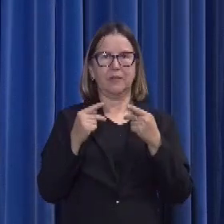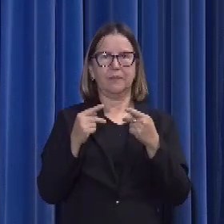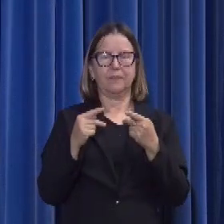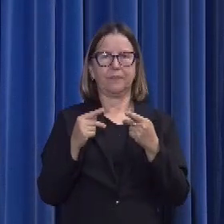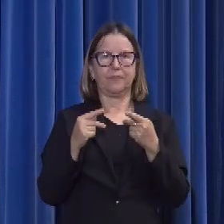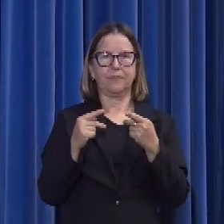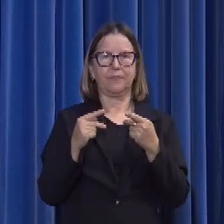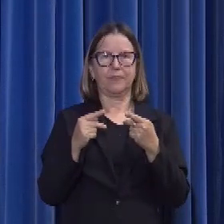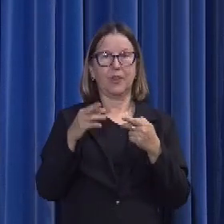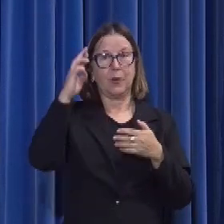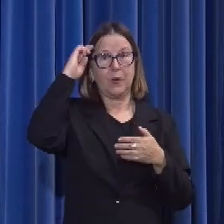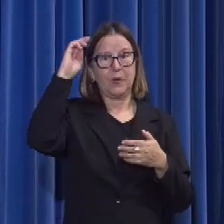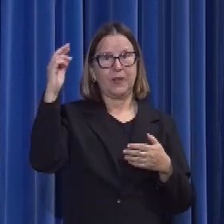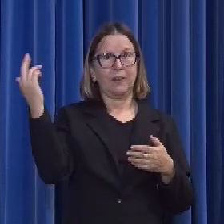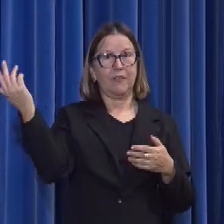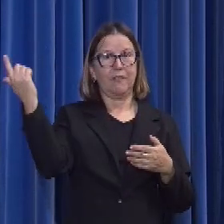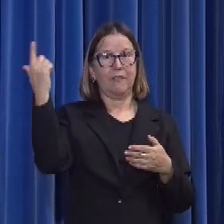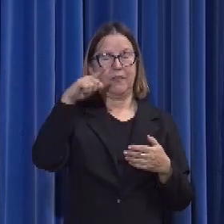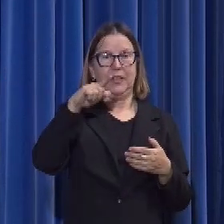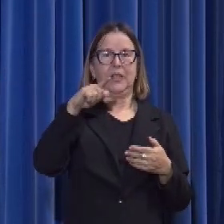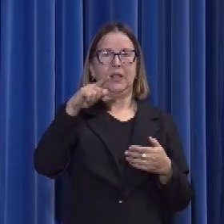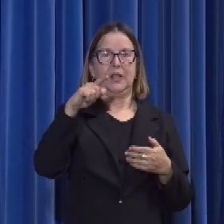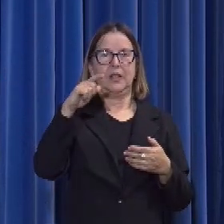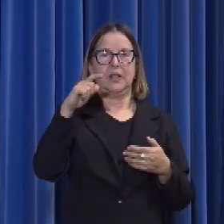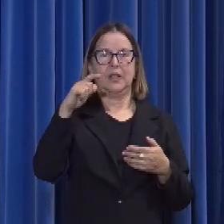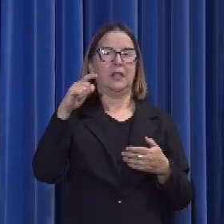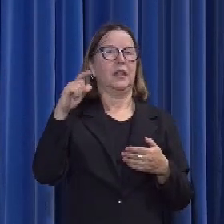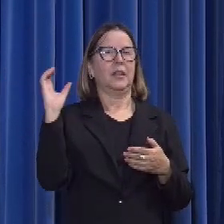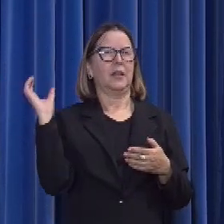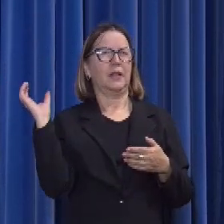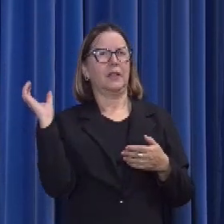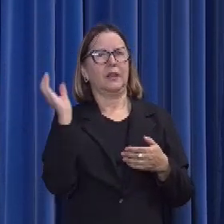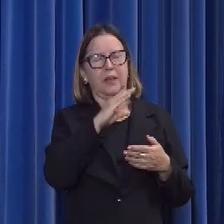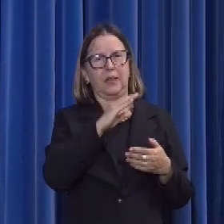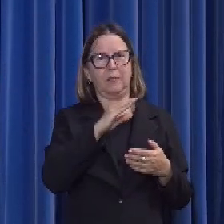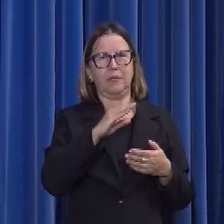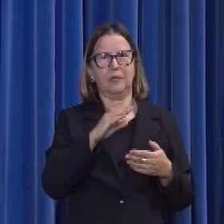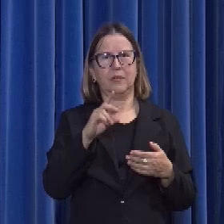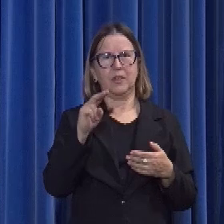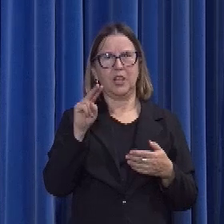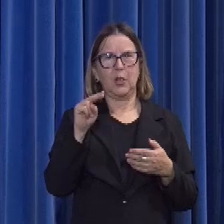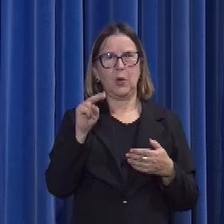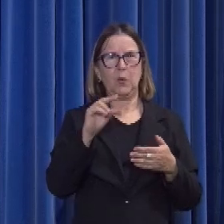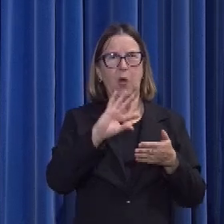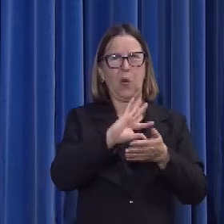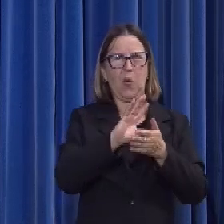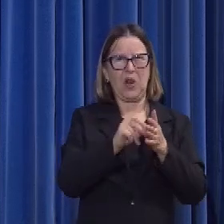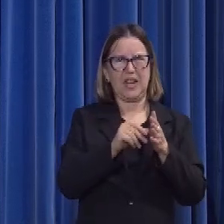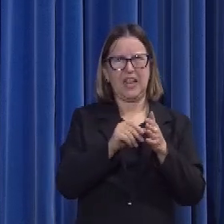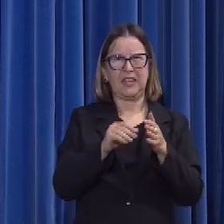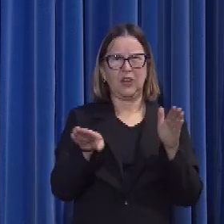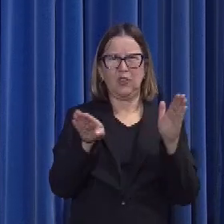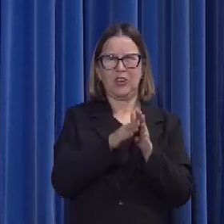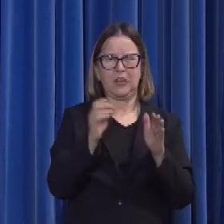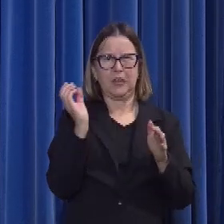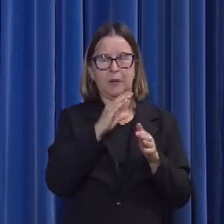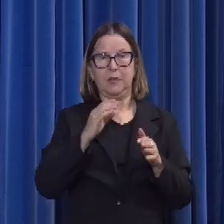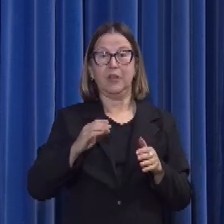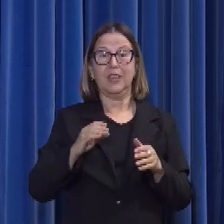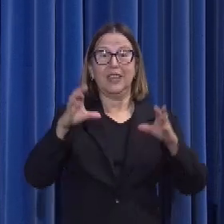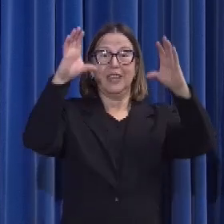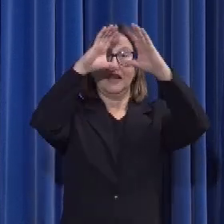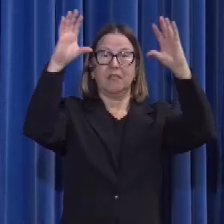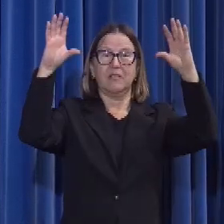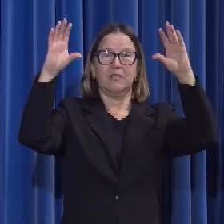como ladrão o dia do Senhor, no qual os céus passarão com estrepitoso estrondo, e os elementos se